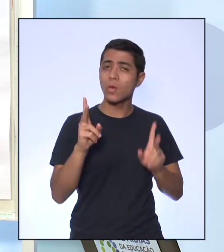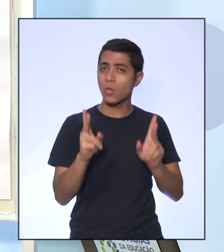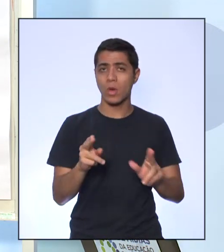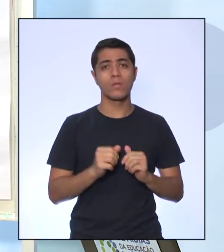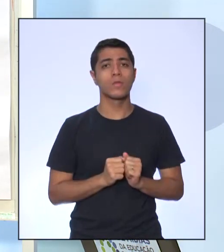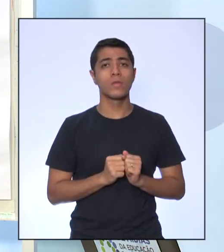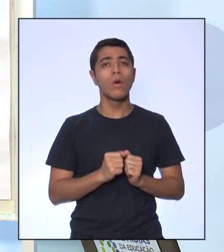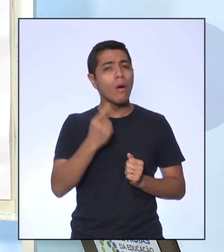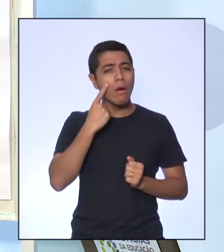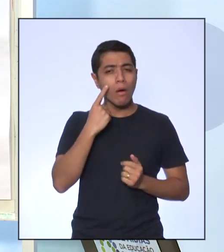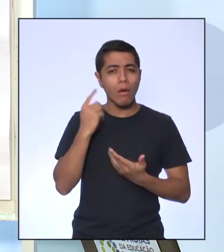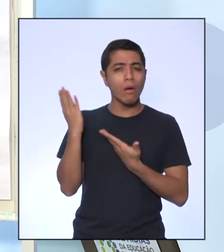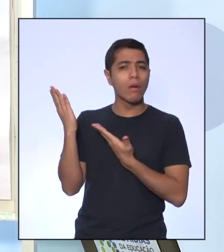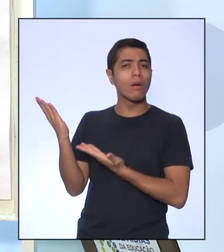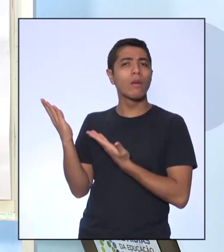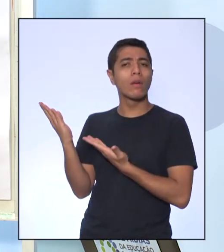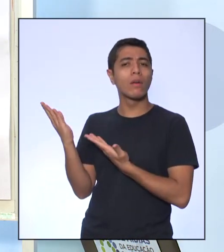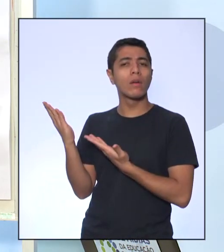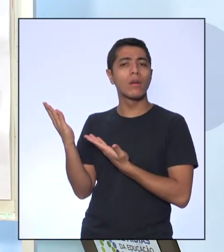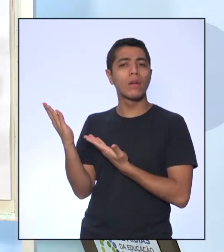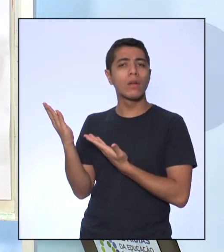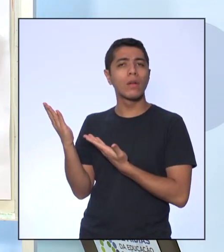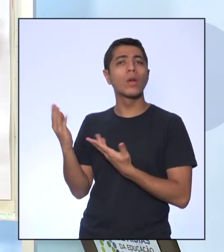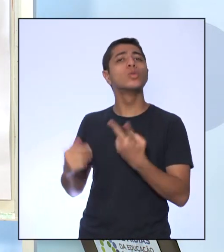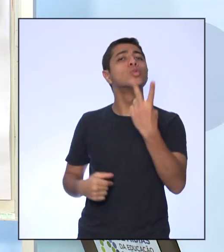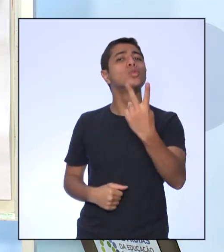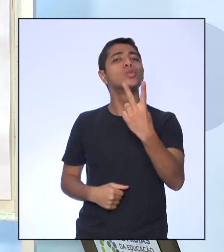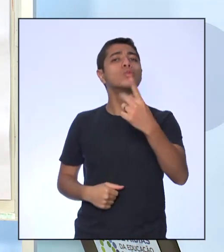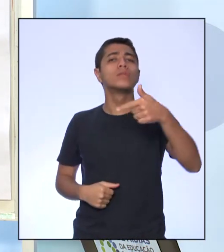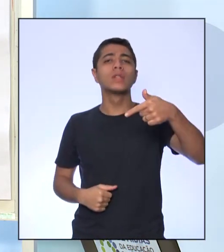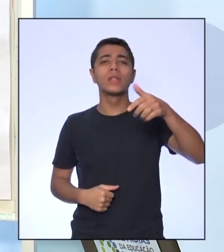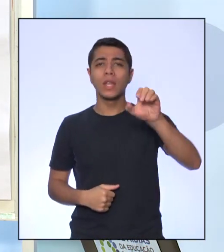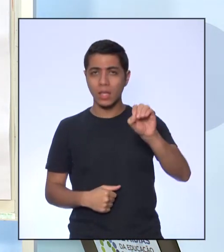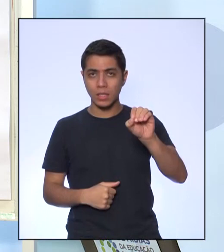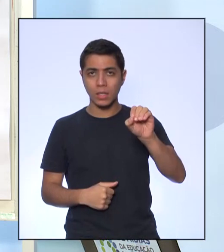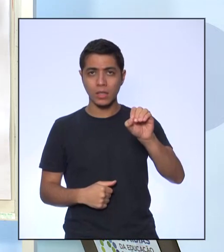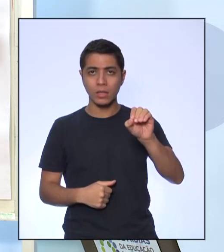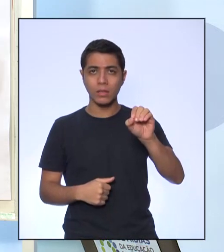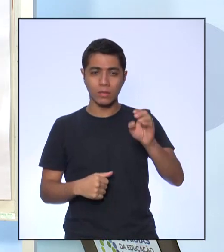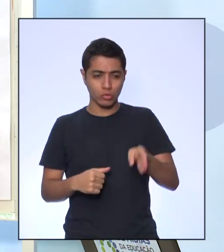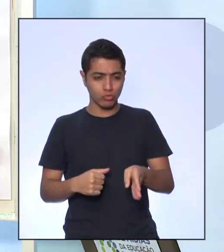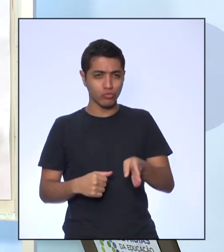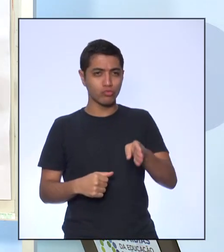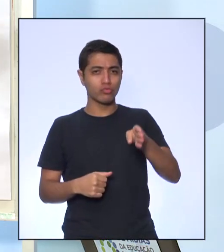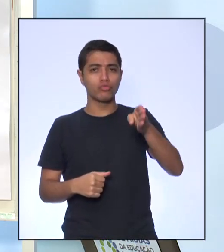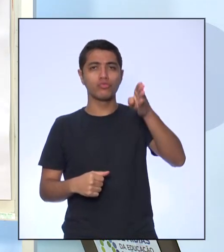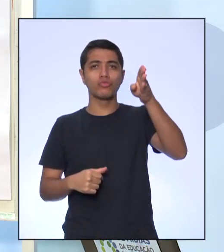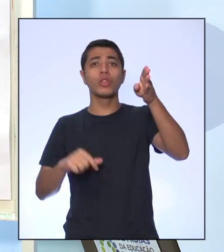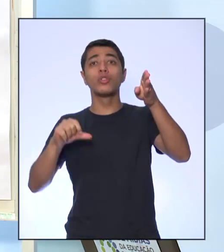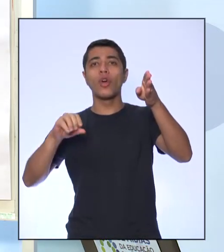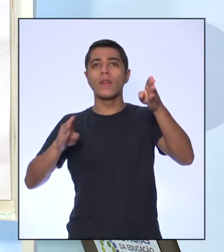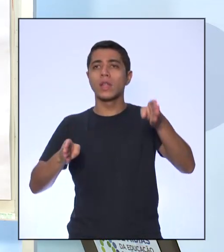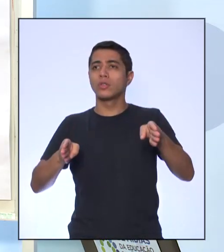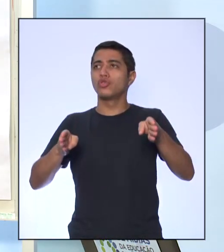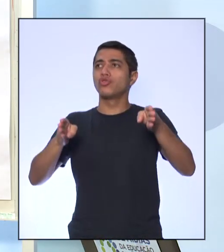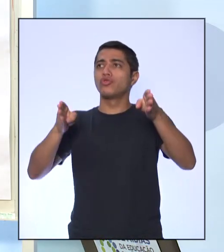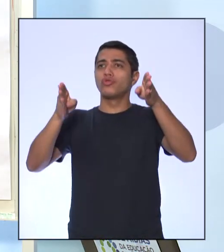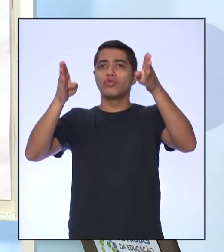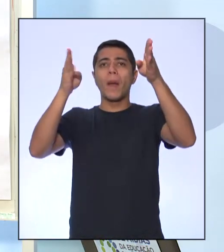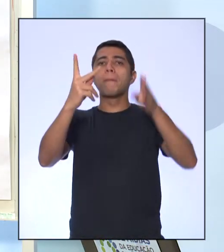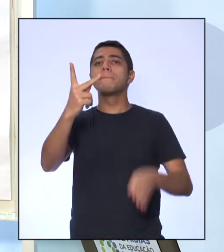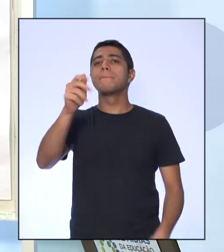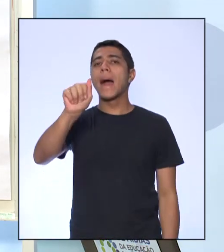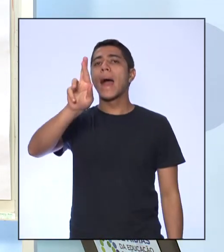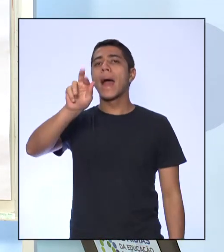de novo seu olhar ele forma uma para ela que a tangente ó paralela não